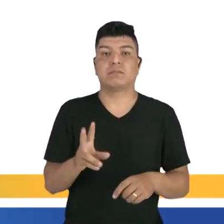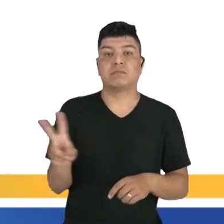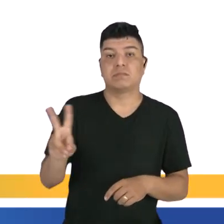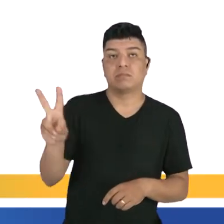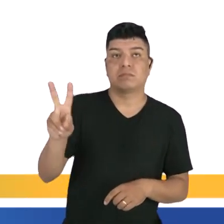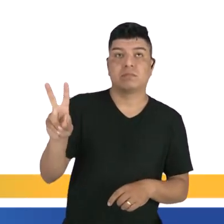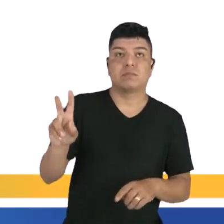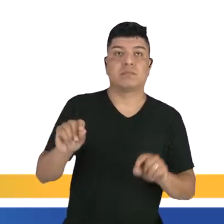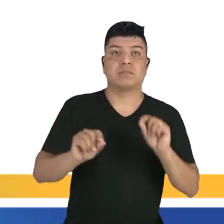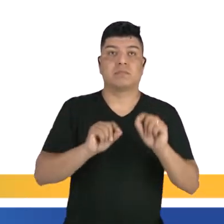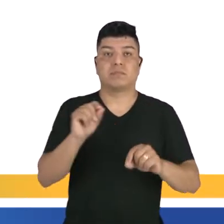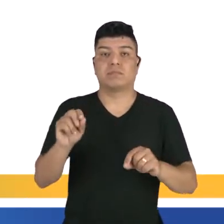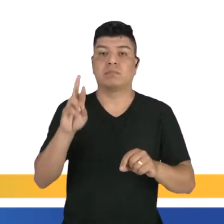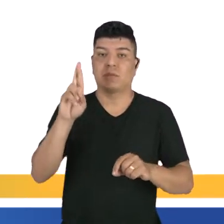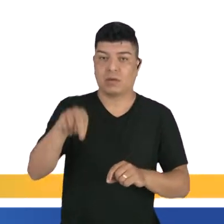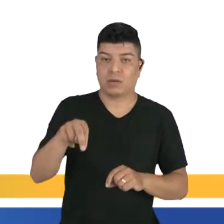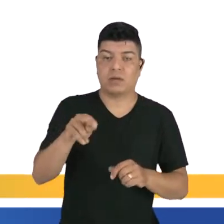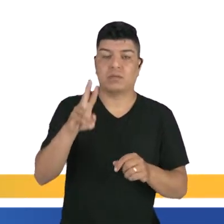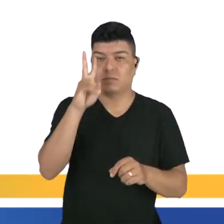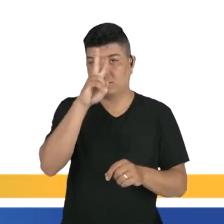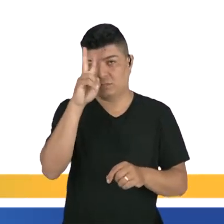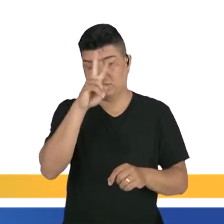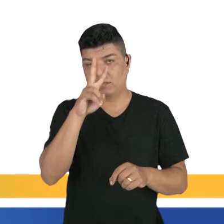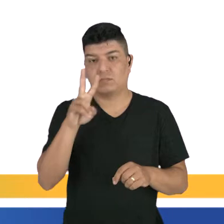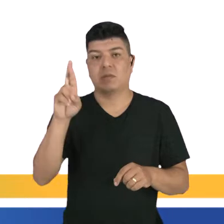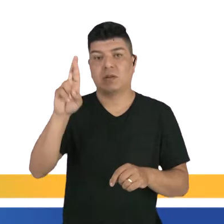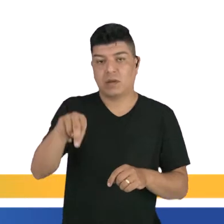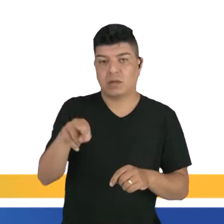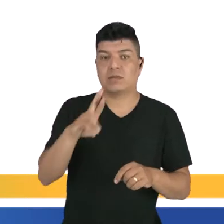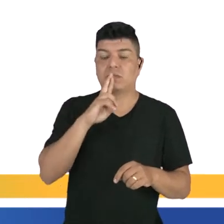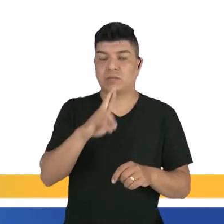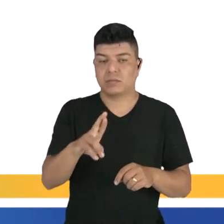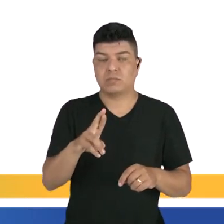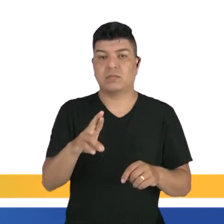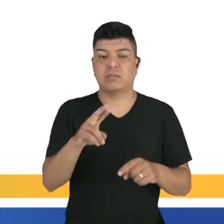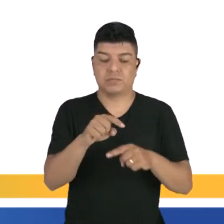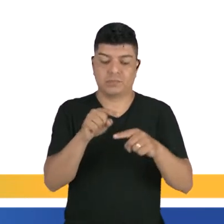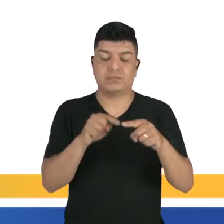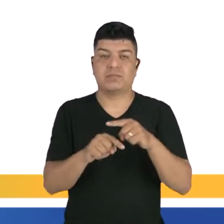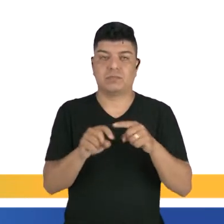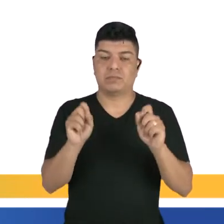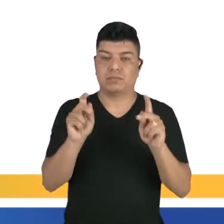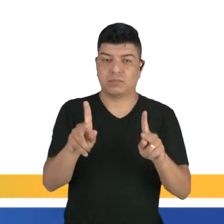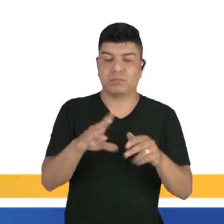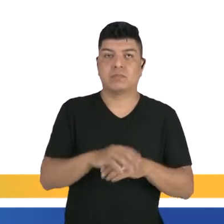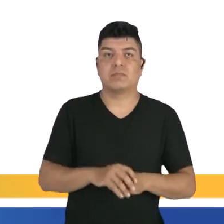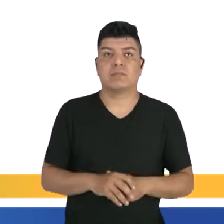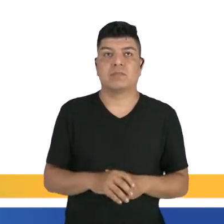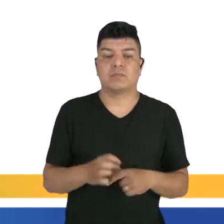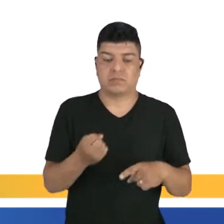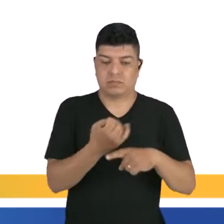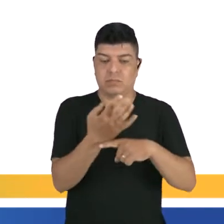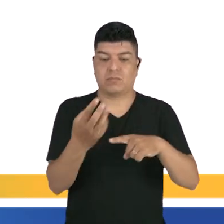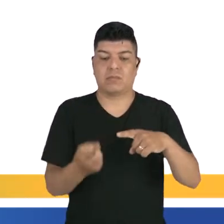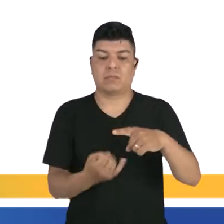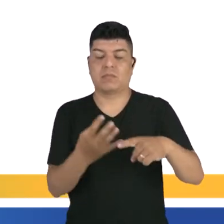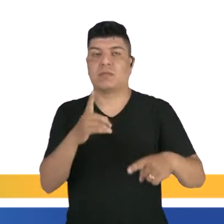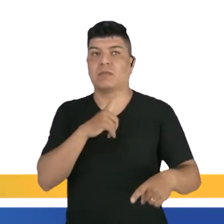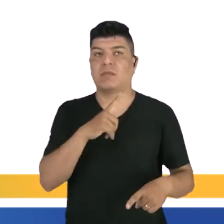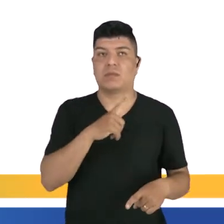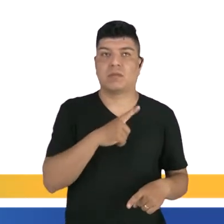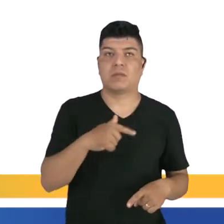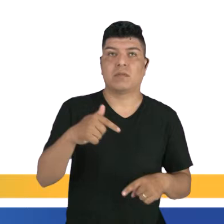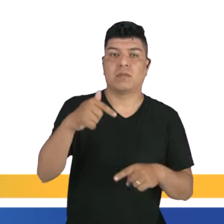é chamado de razão. Lembre-se que razão é o resultado de uma divisão. Então, a fração, quando eu tenho, por